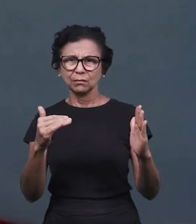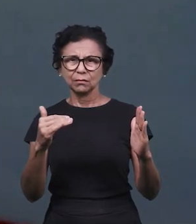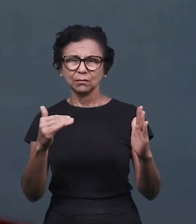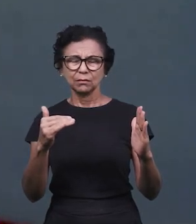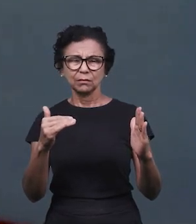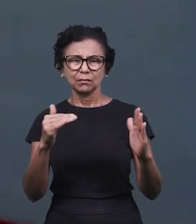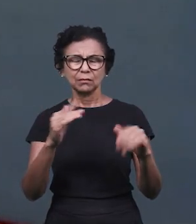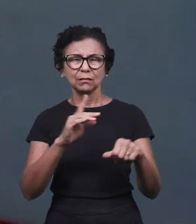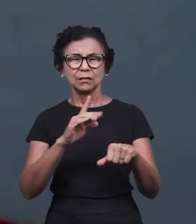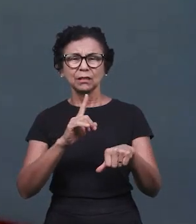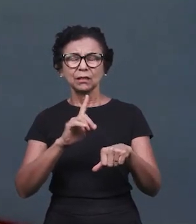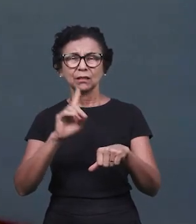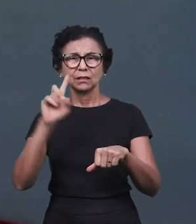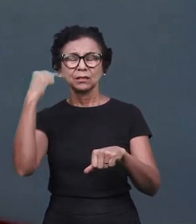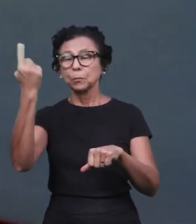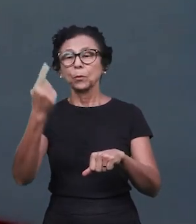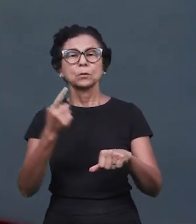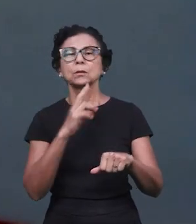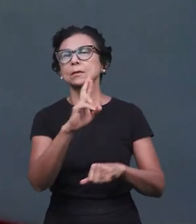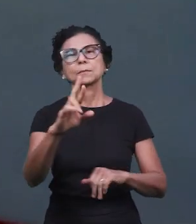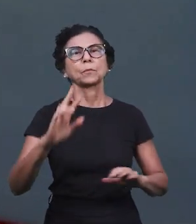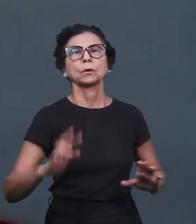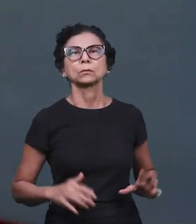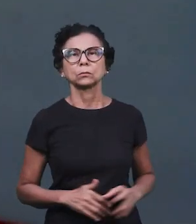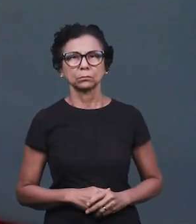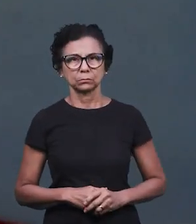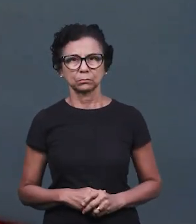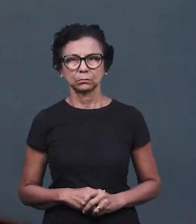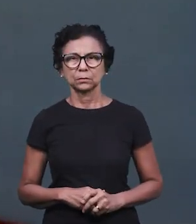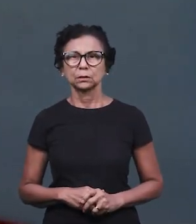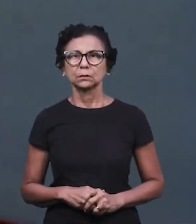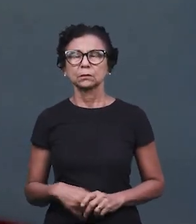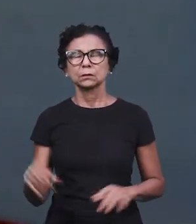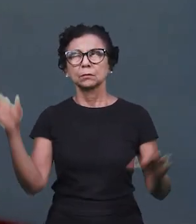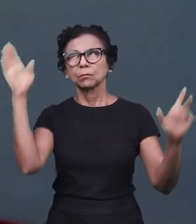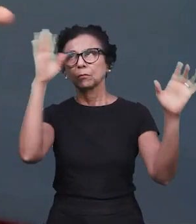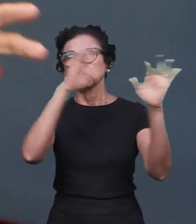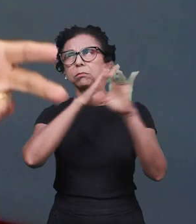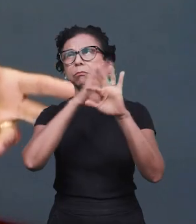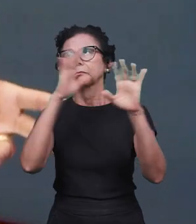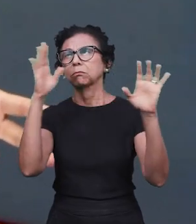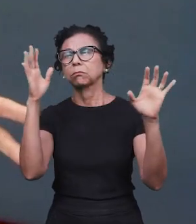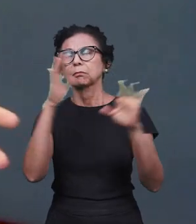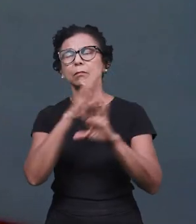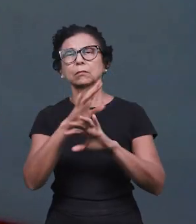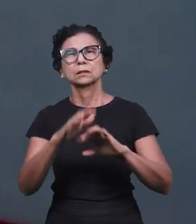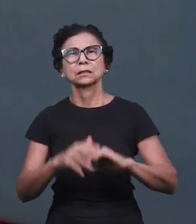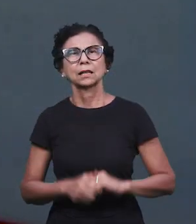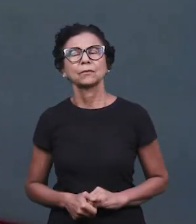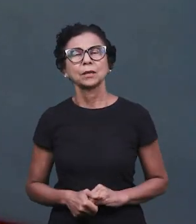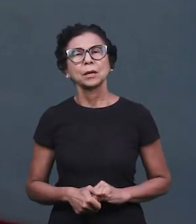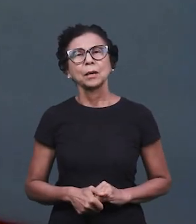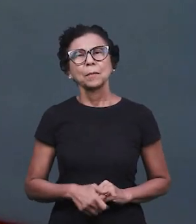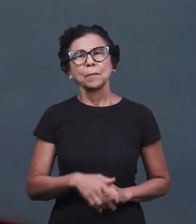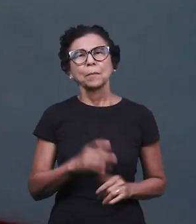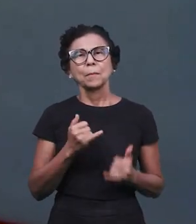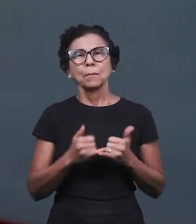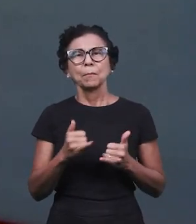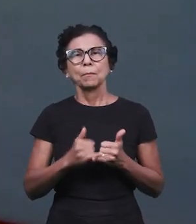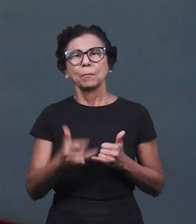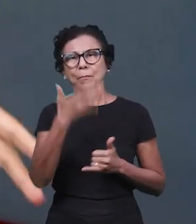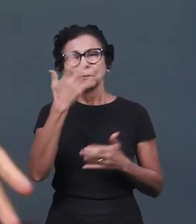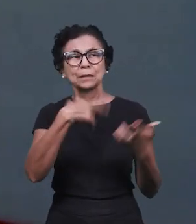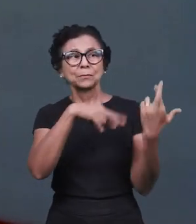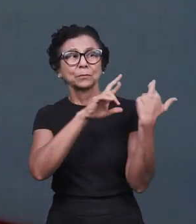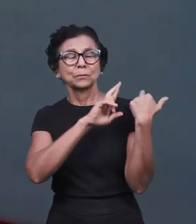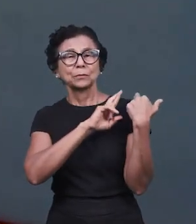tempo. Parece que estão sempre devaneando, parece que está sempre com um comportamento irresponsável, mas não é, eles não